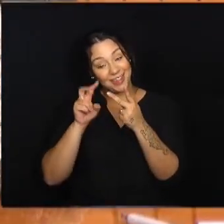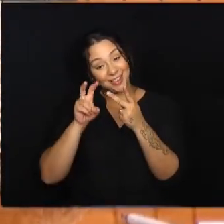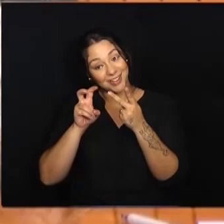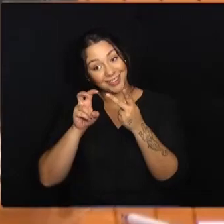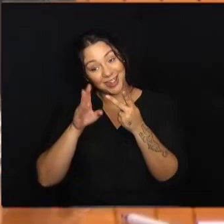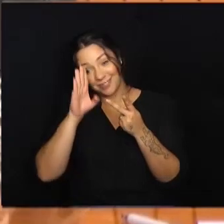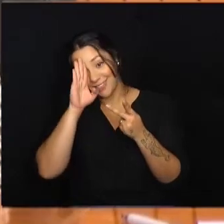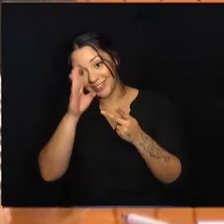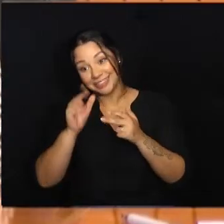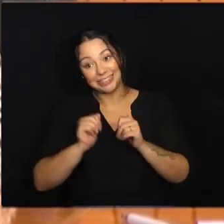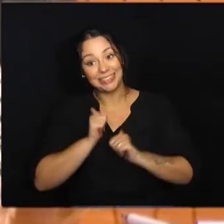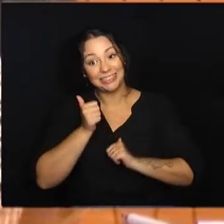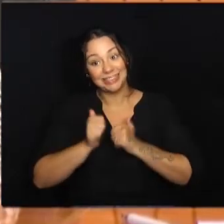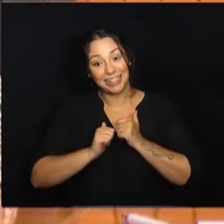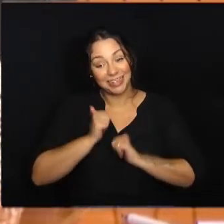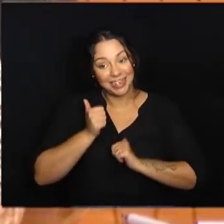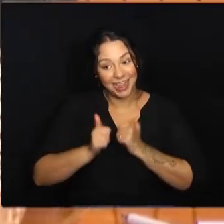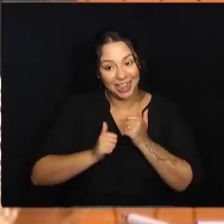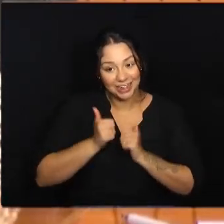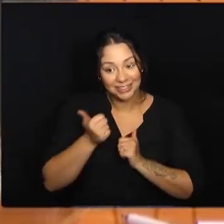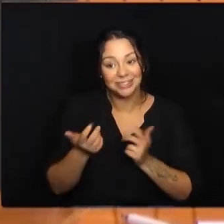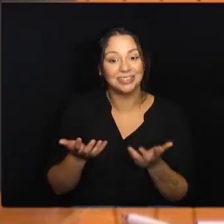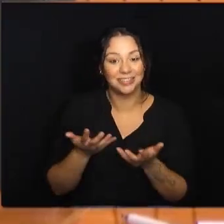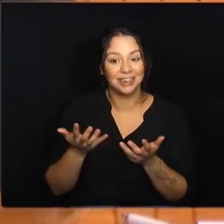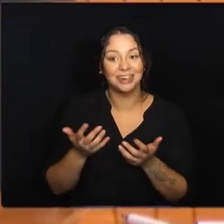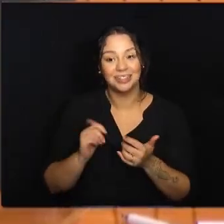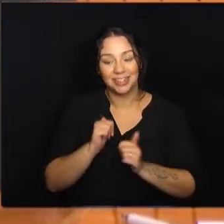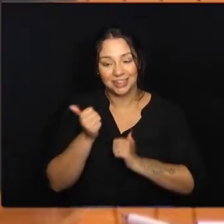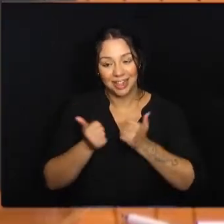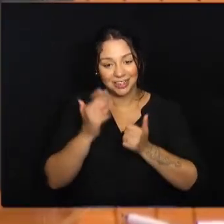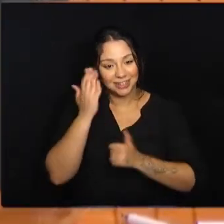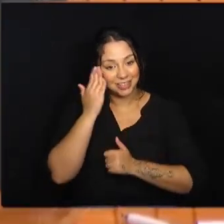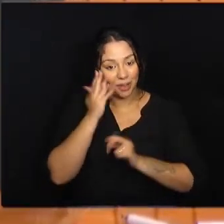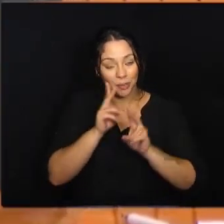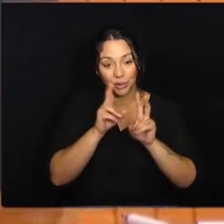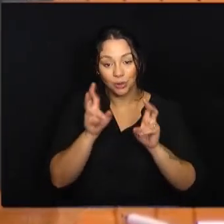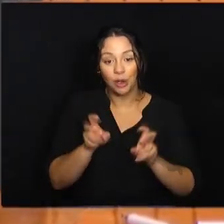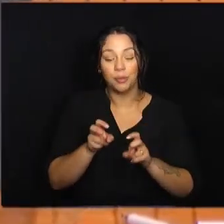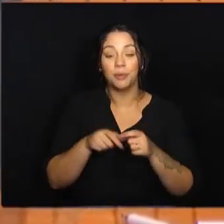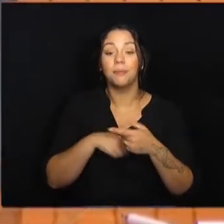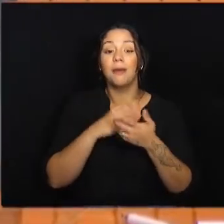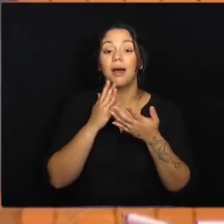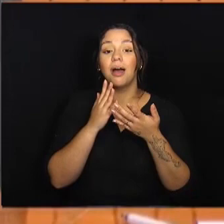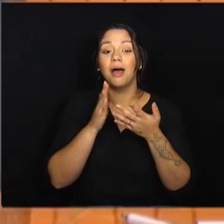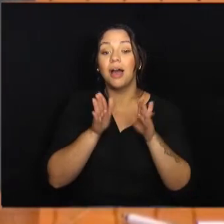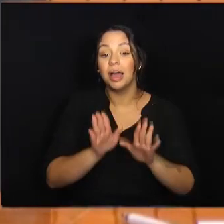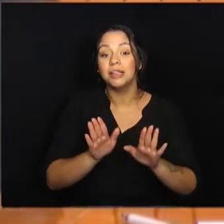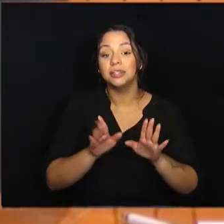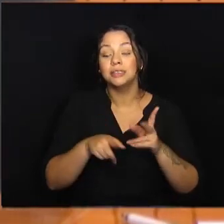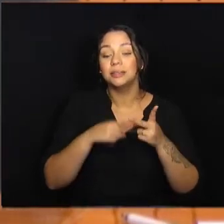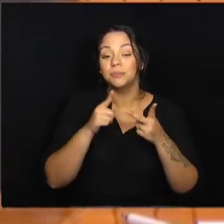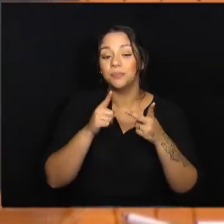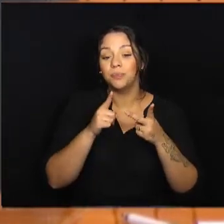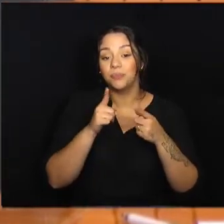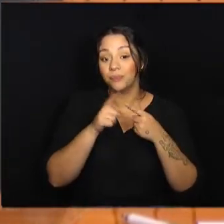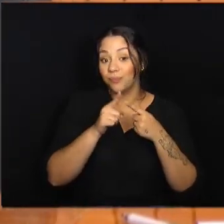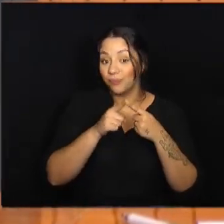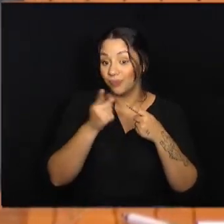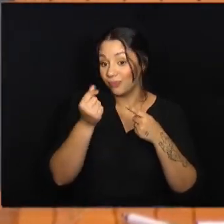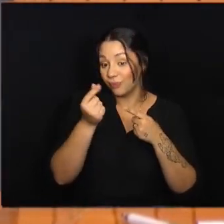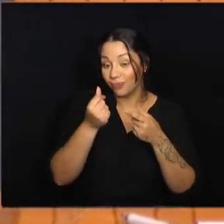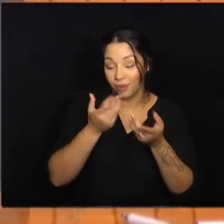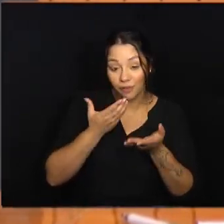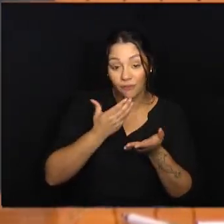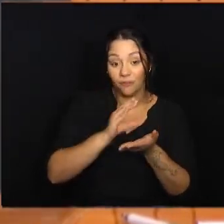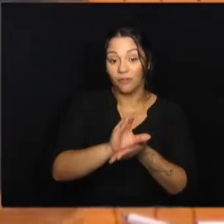mais que as pessoas têm mais ansiedade, mas o FIC ele mobiliza muitos fazedores de